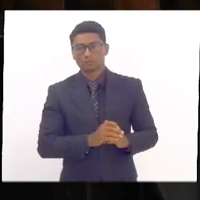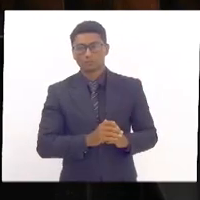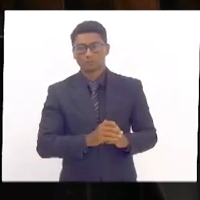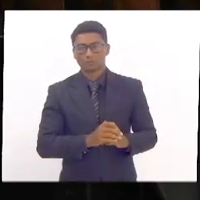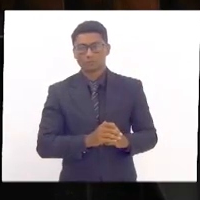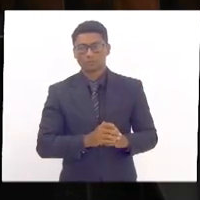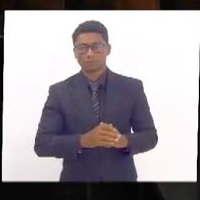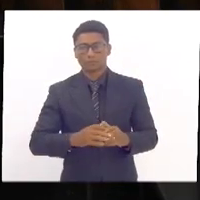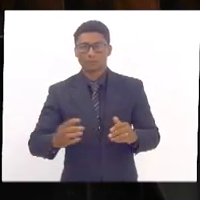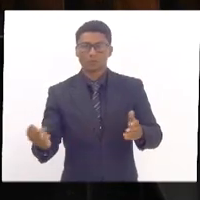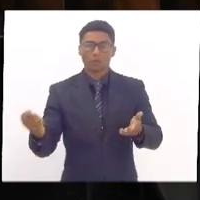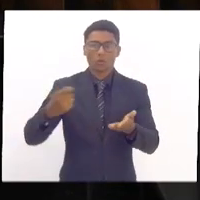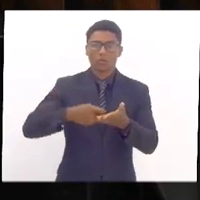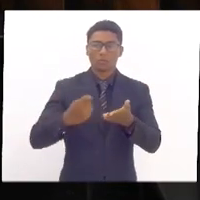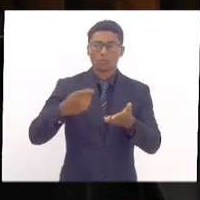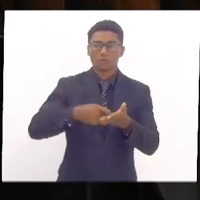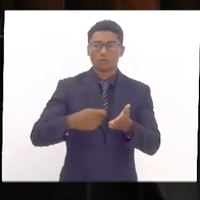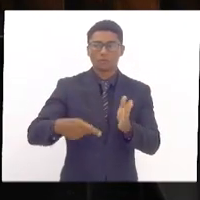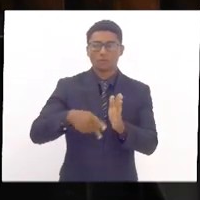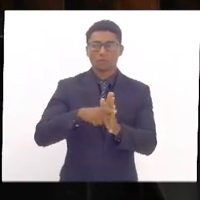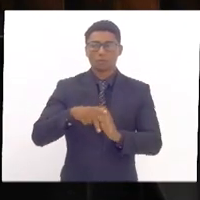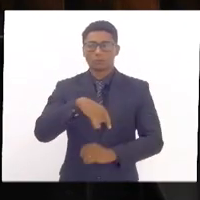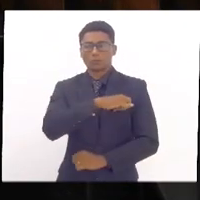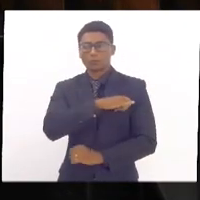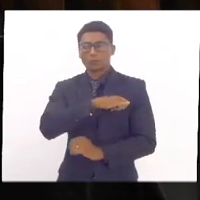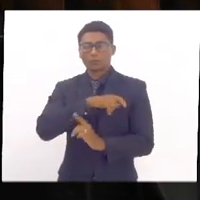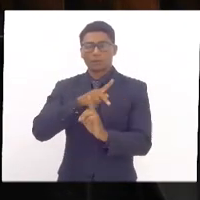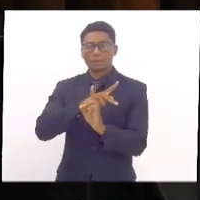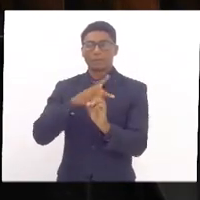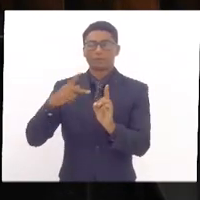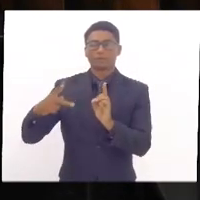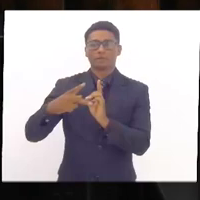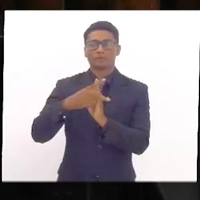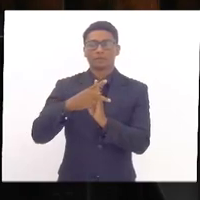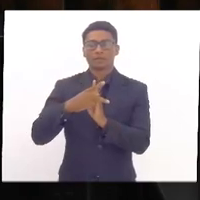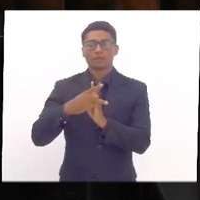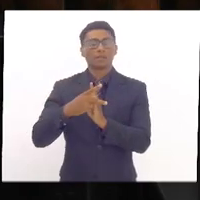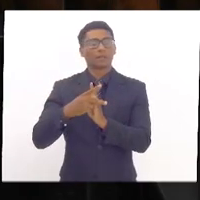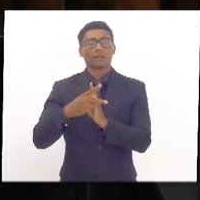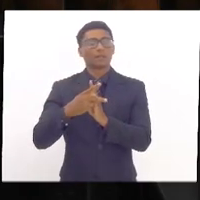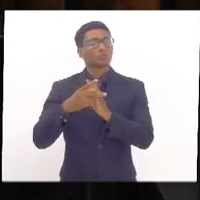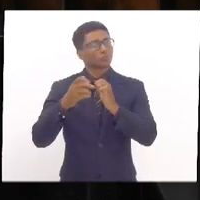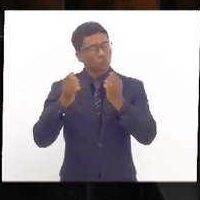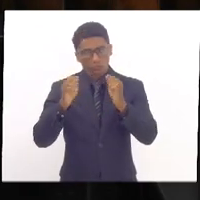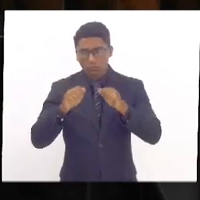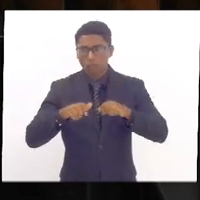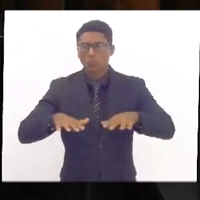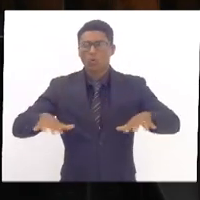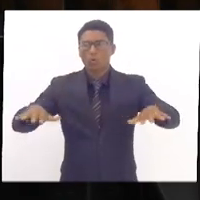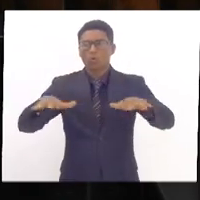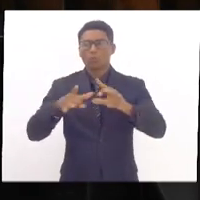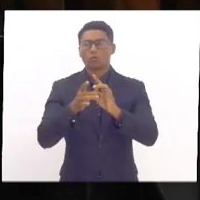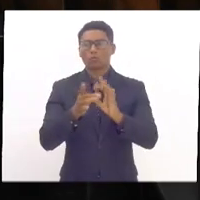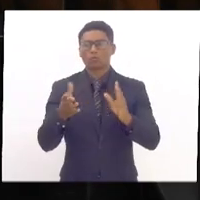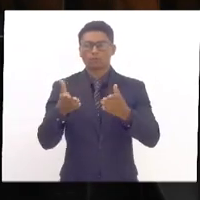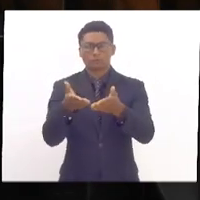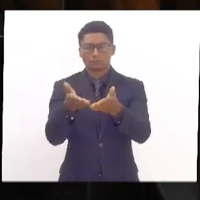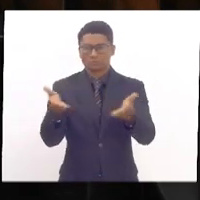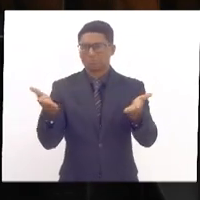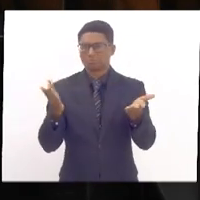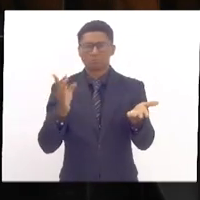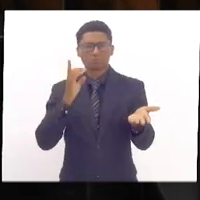contributivo e suplementar do Rio Previdência a todos, fossem